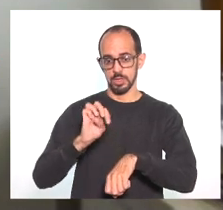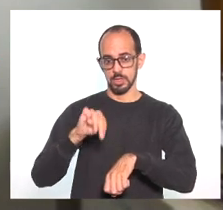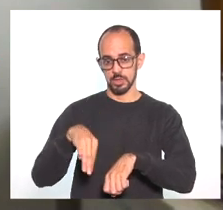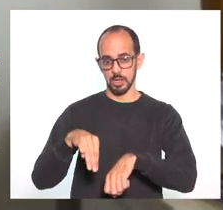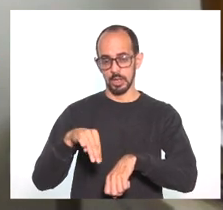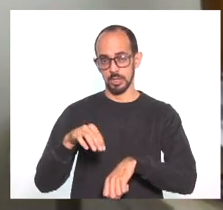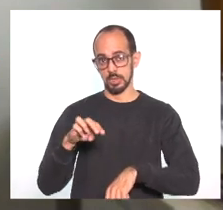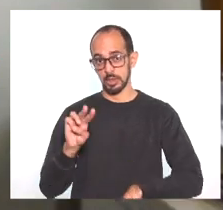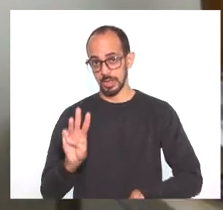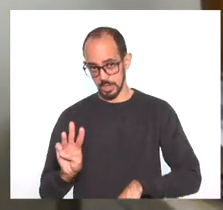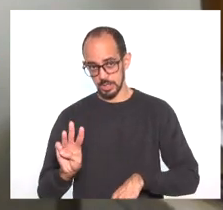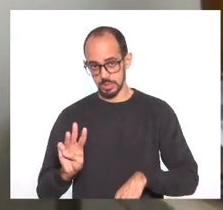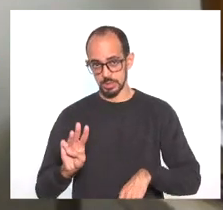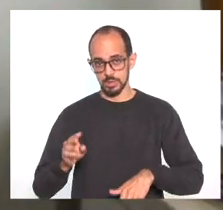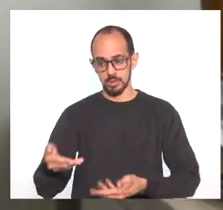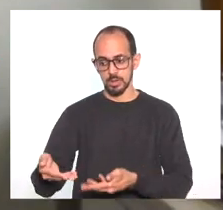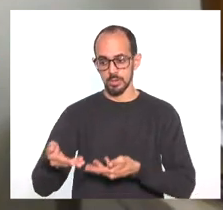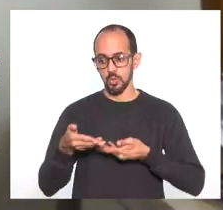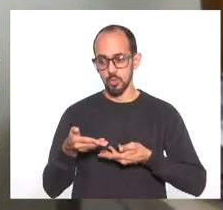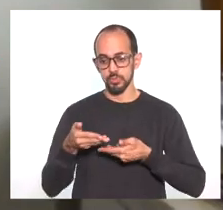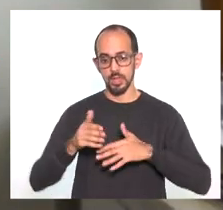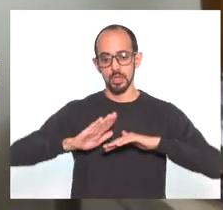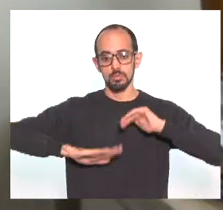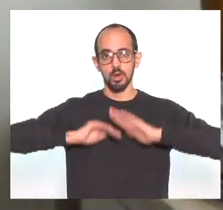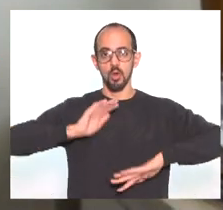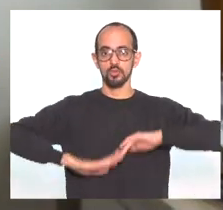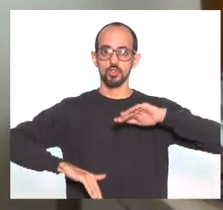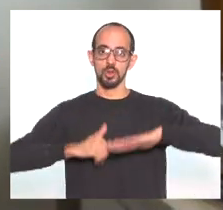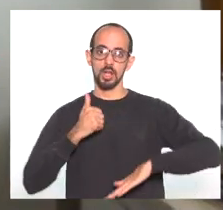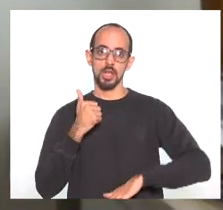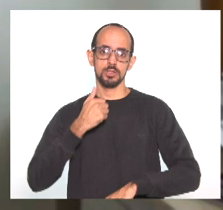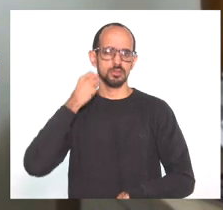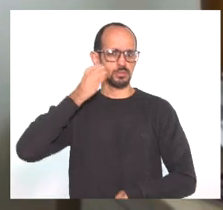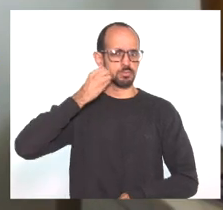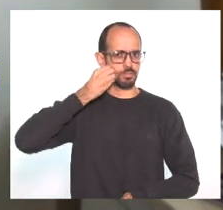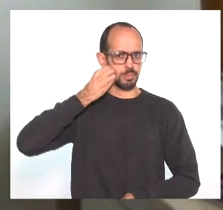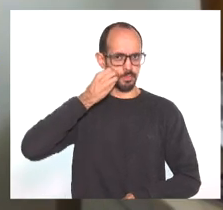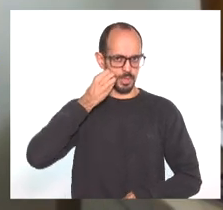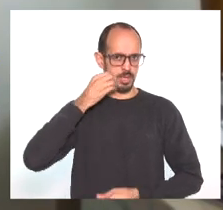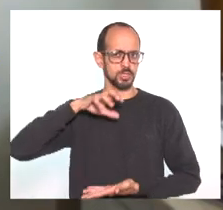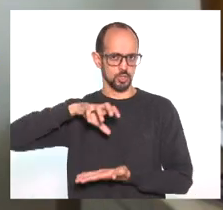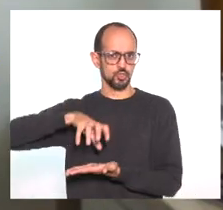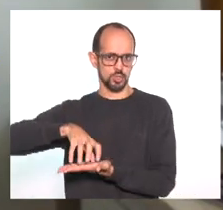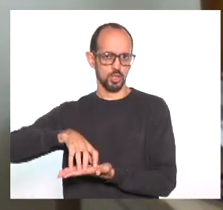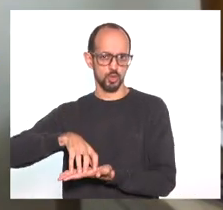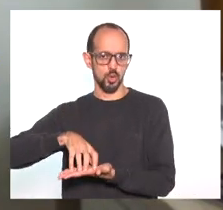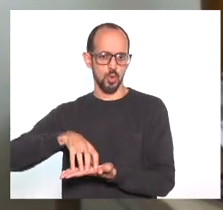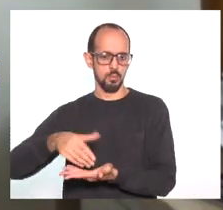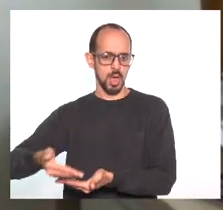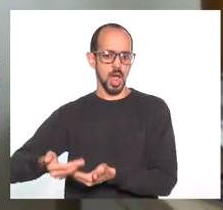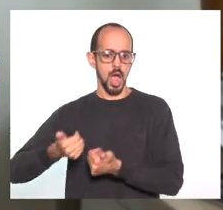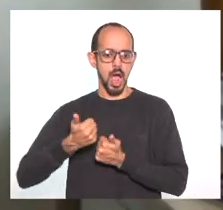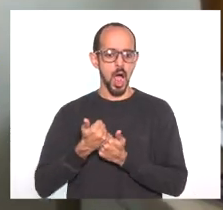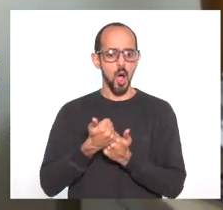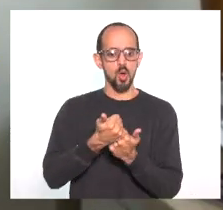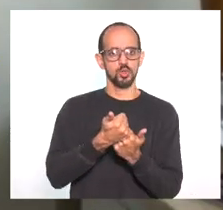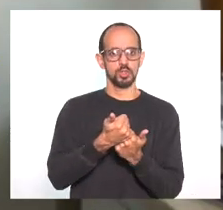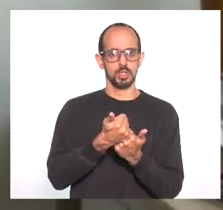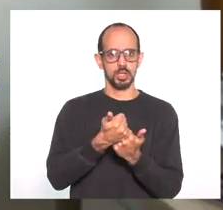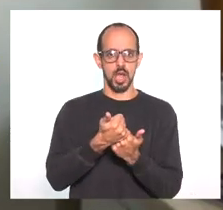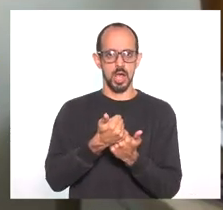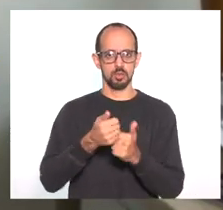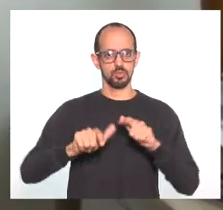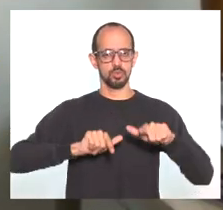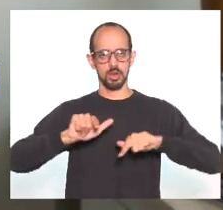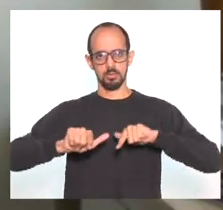de profissionais com expertise na área para auxiliar nos trabalhos da CPI. Nós